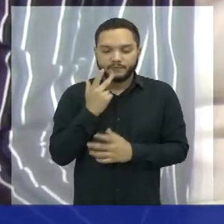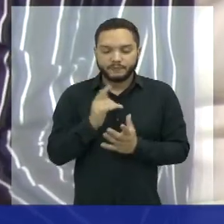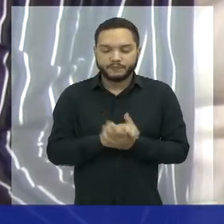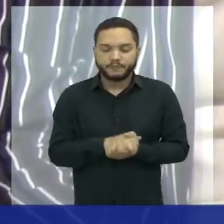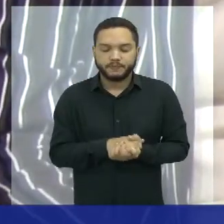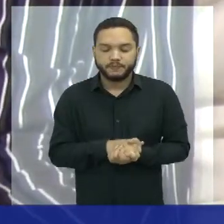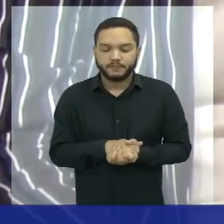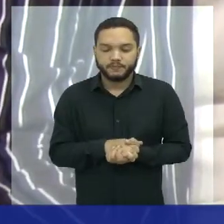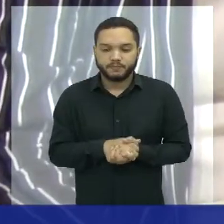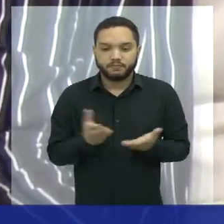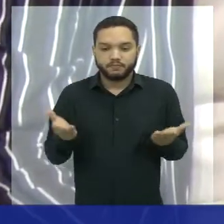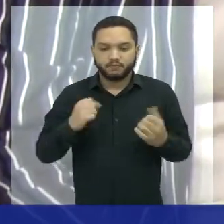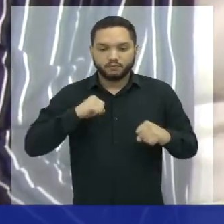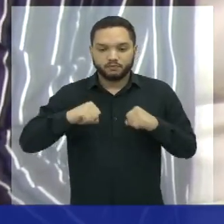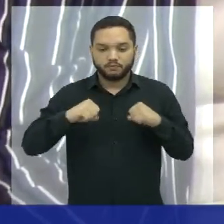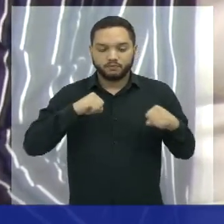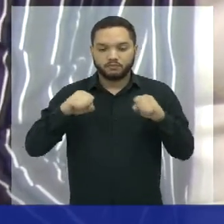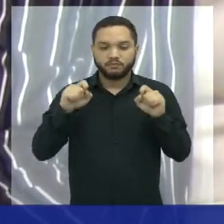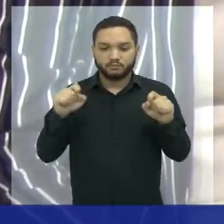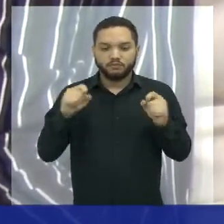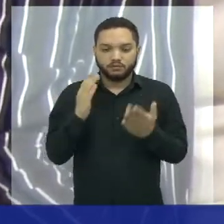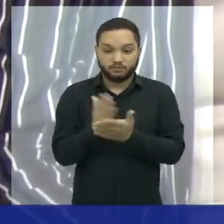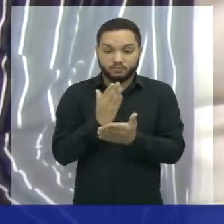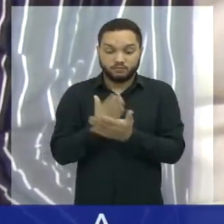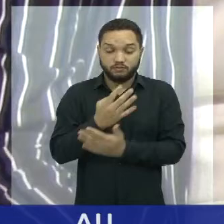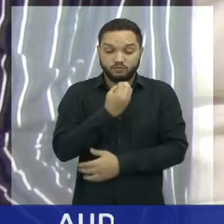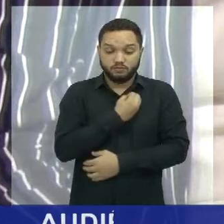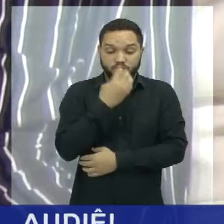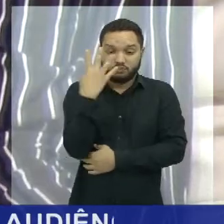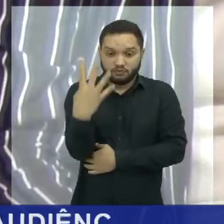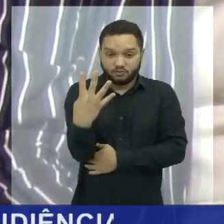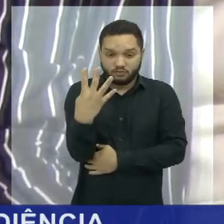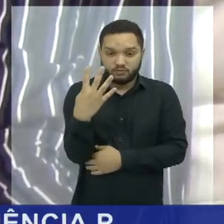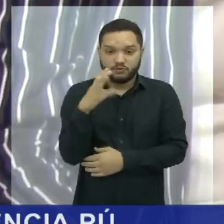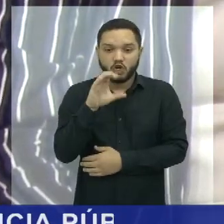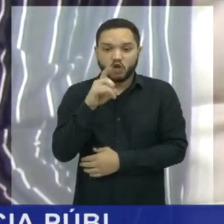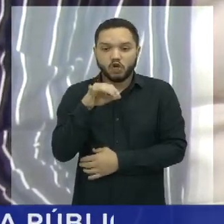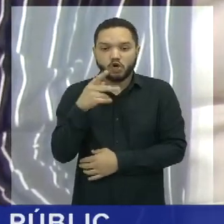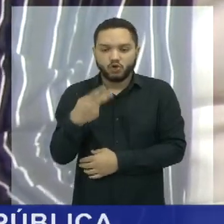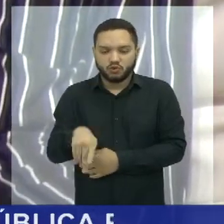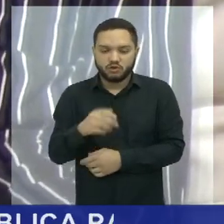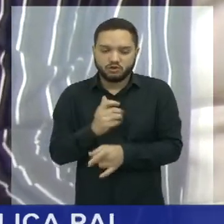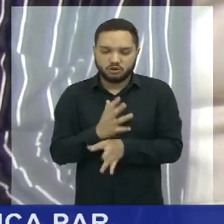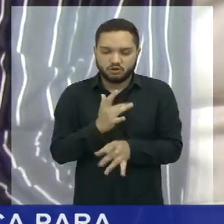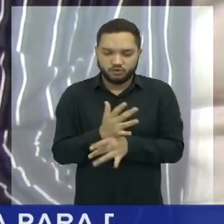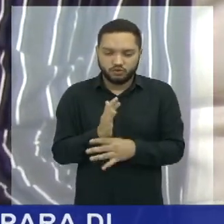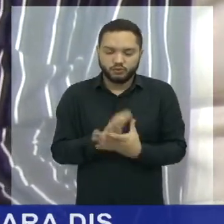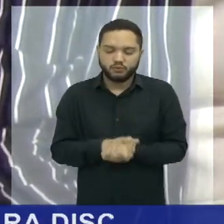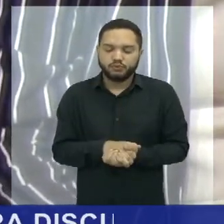Hoje nós vamos debater o livro 4 do Código da Cidade.